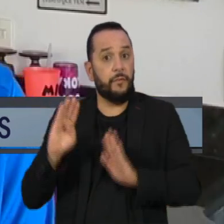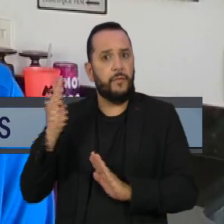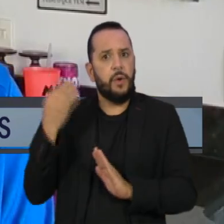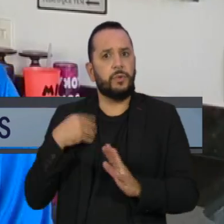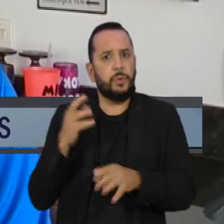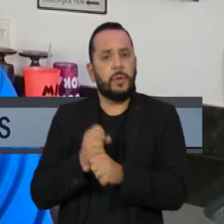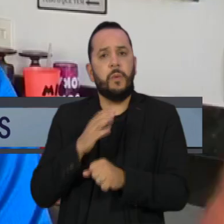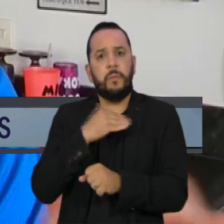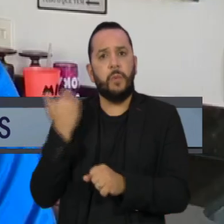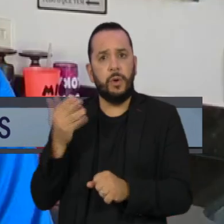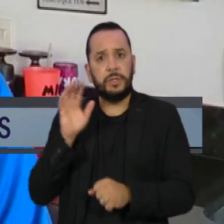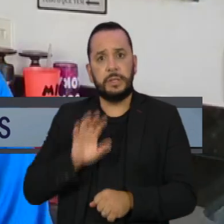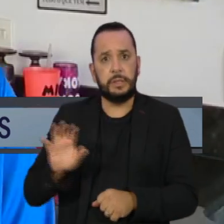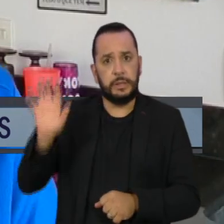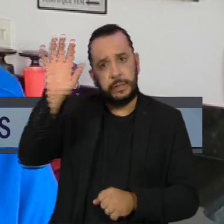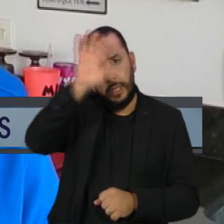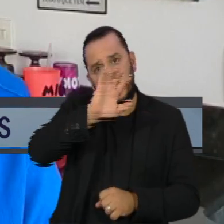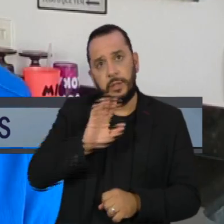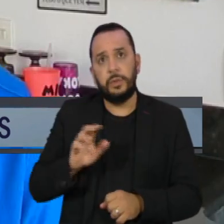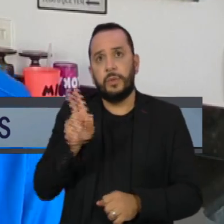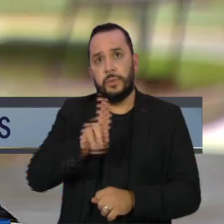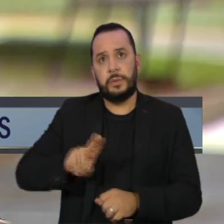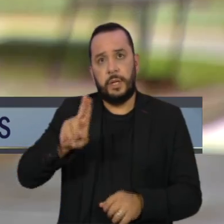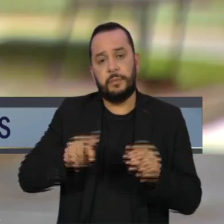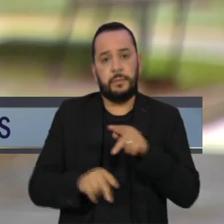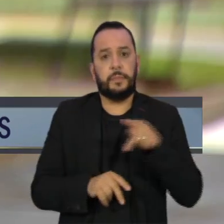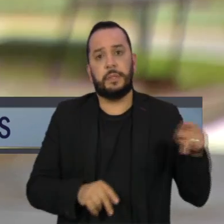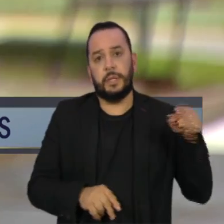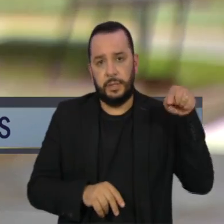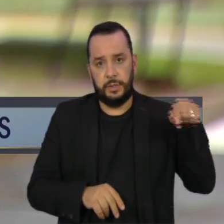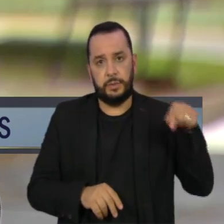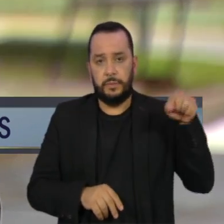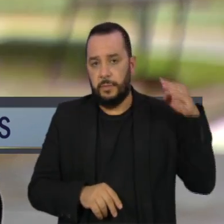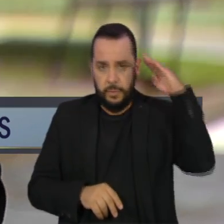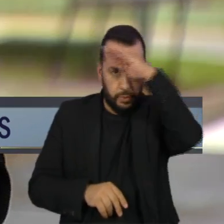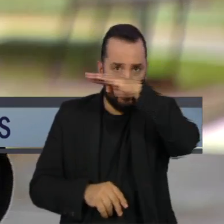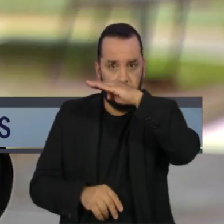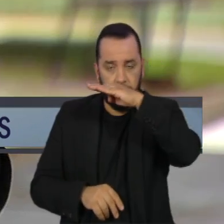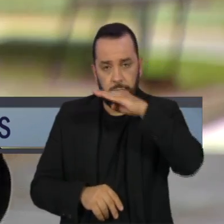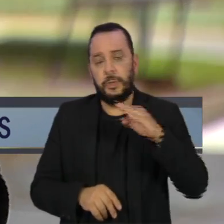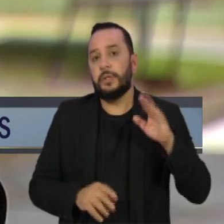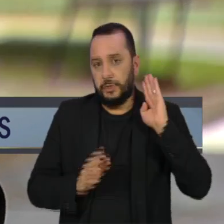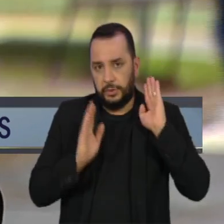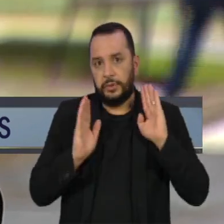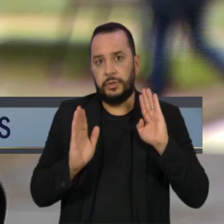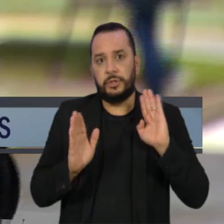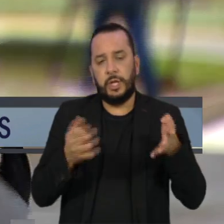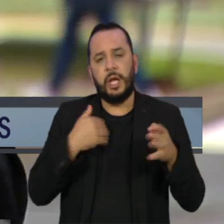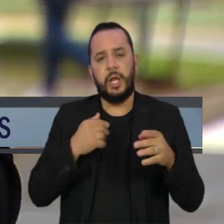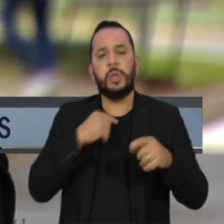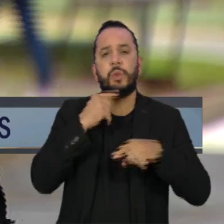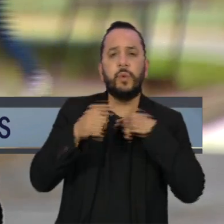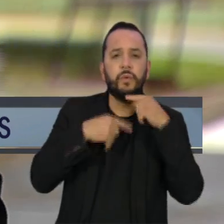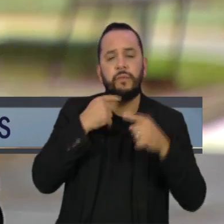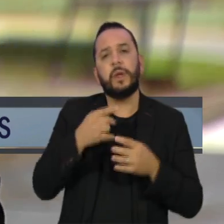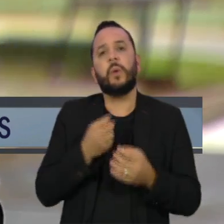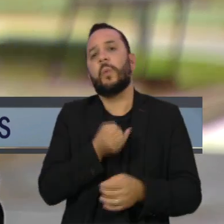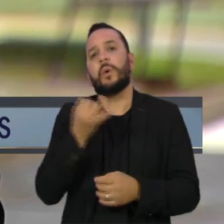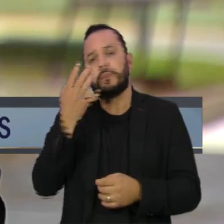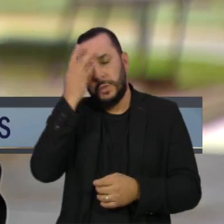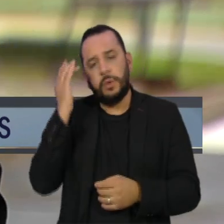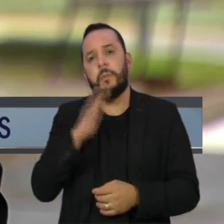sobre as mortes da covid-19 usado pelo presidente Jair bolsonaro para colocar em dúvida os números oficiais